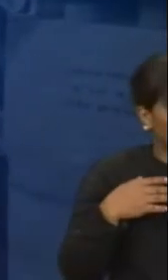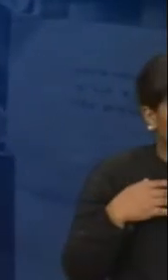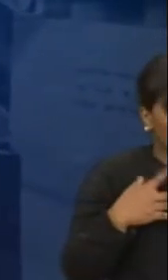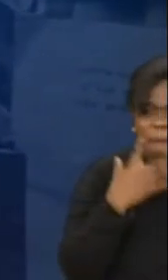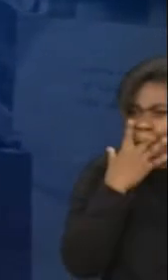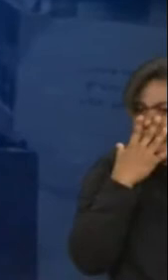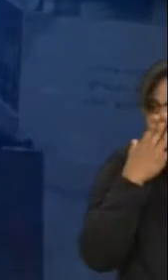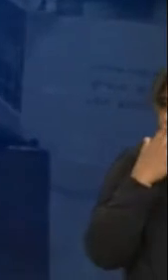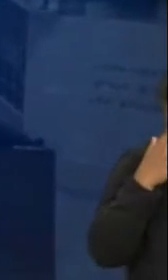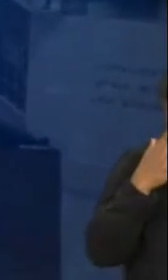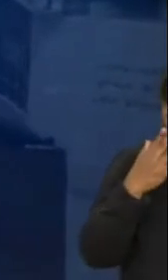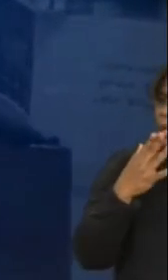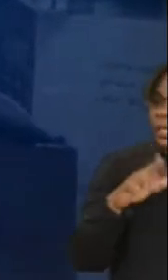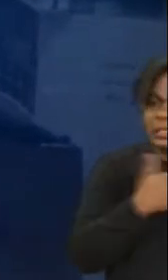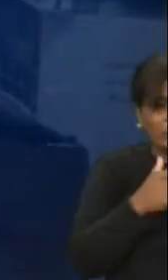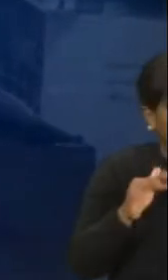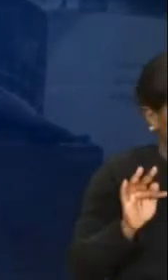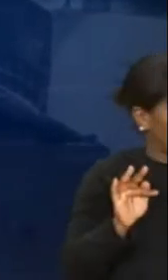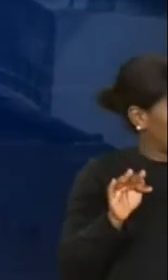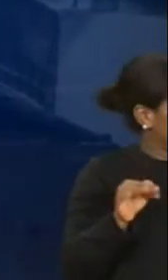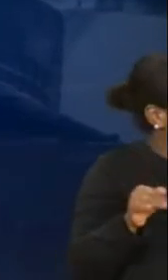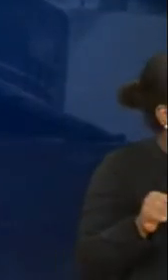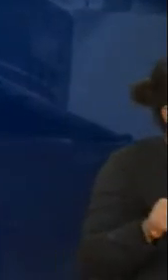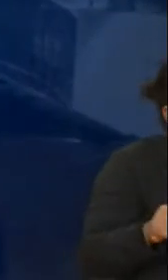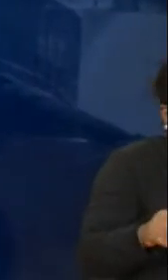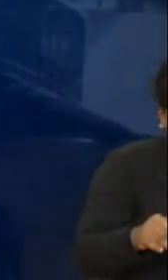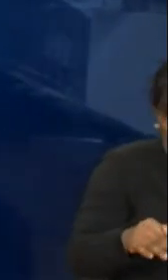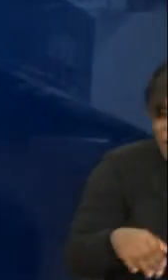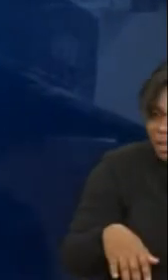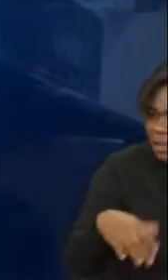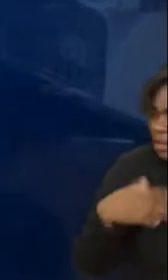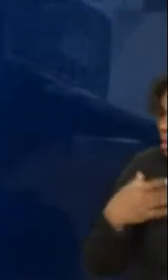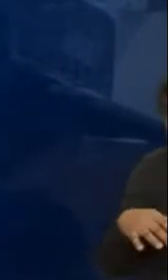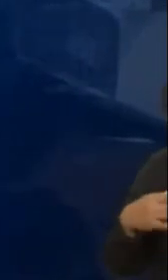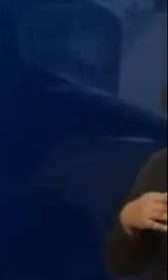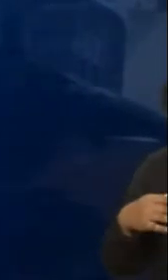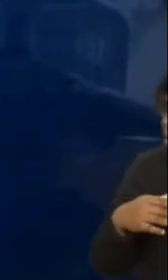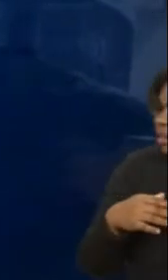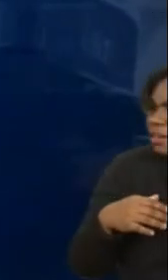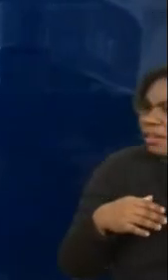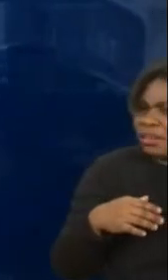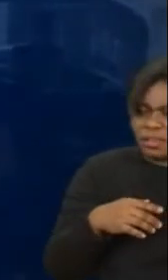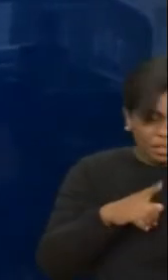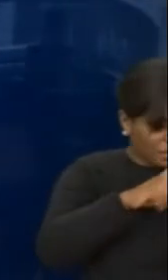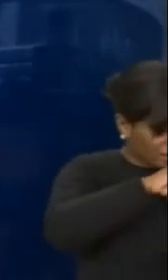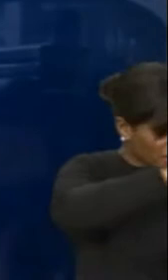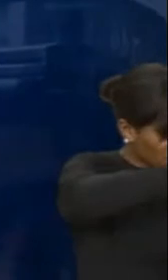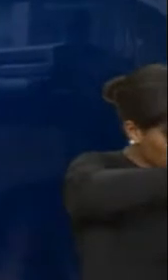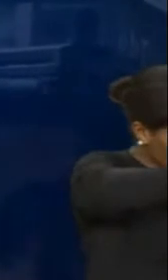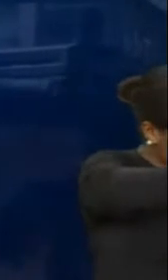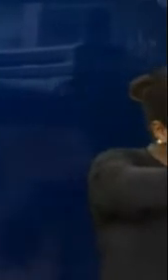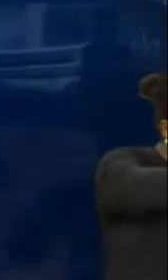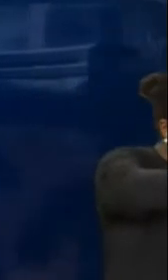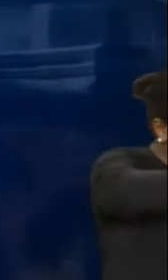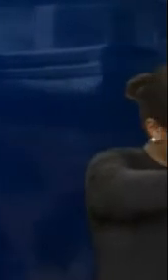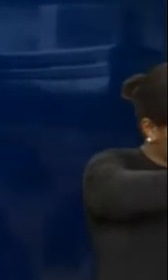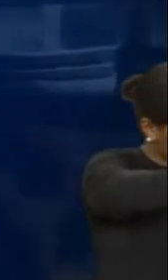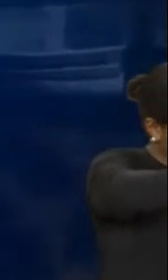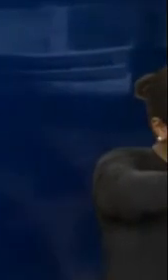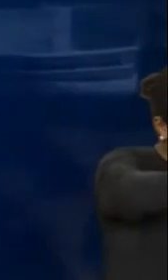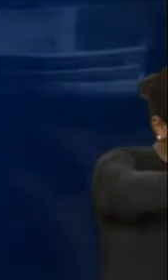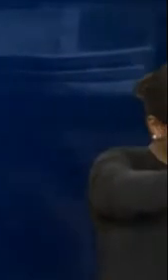revolto e o mar não quer se acalmar, quando as horas do relógio, quando